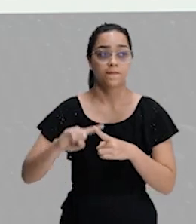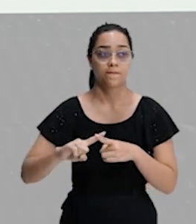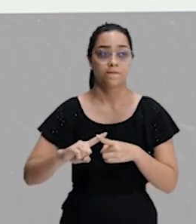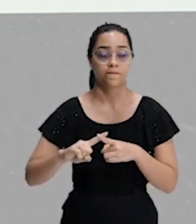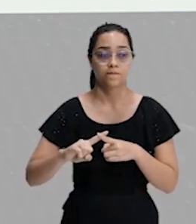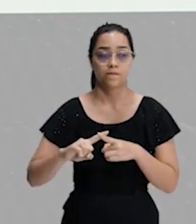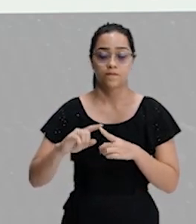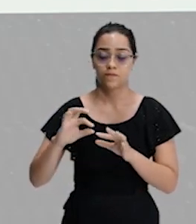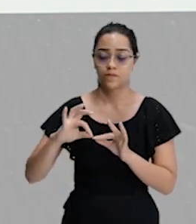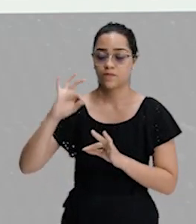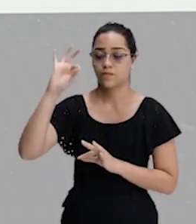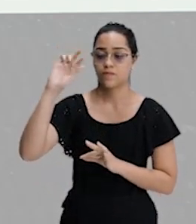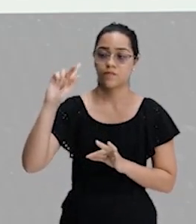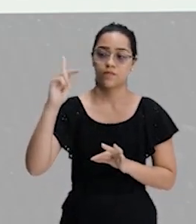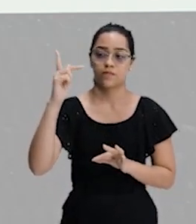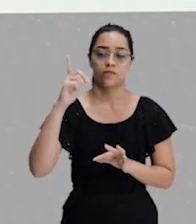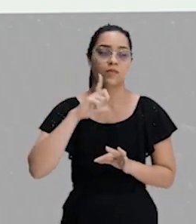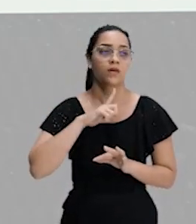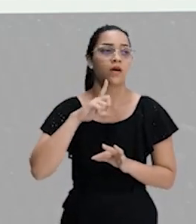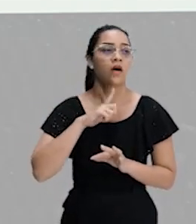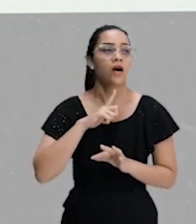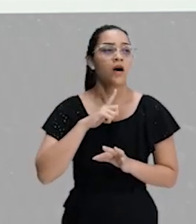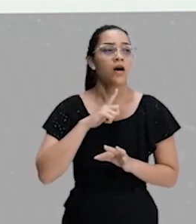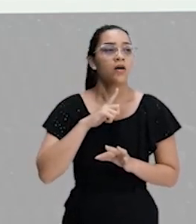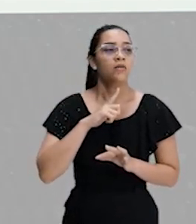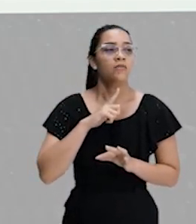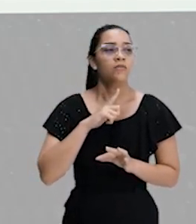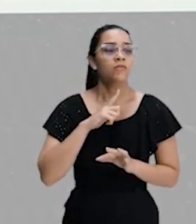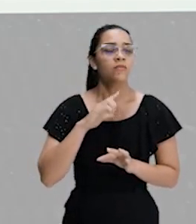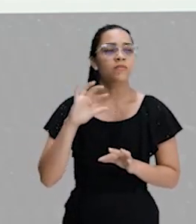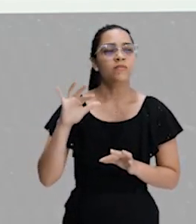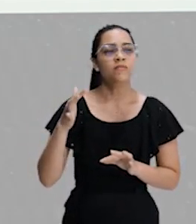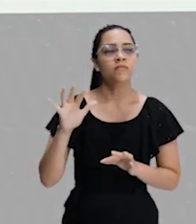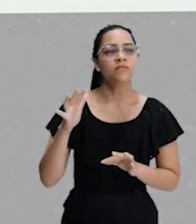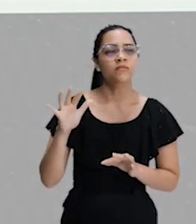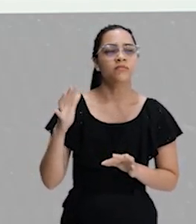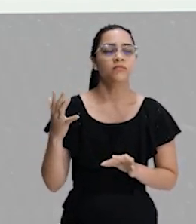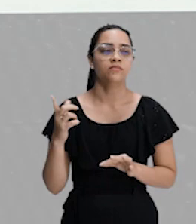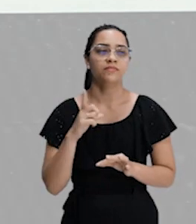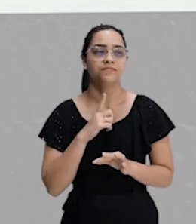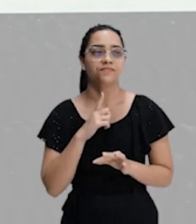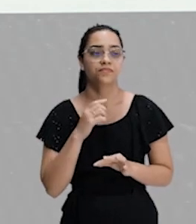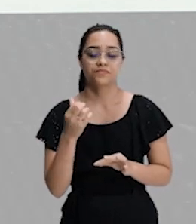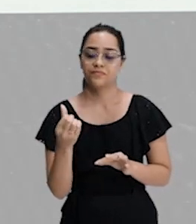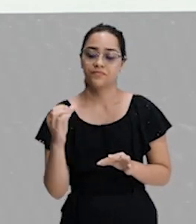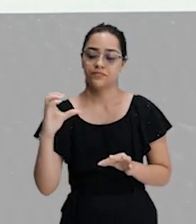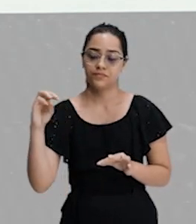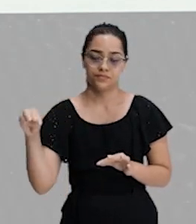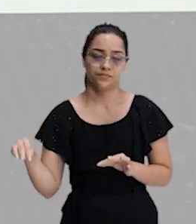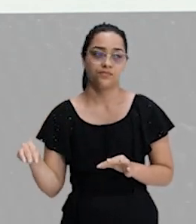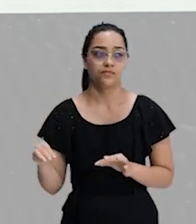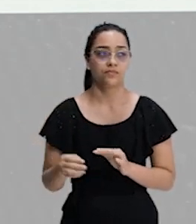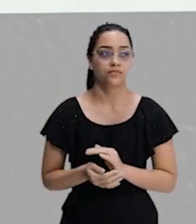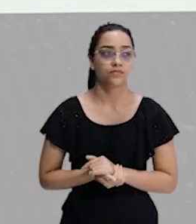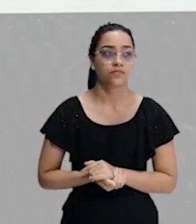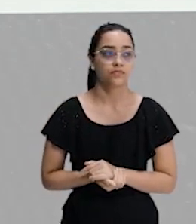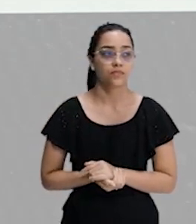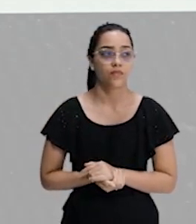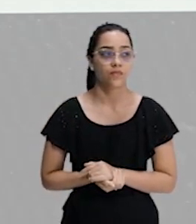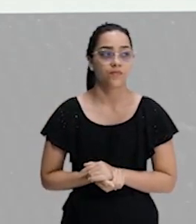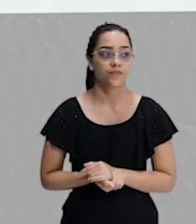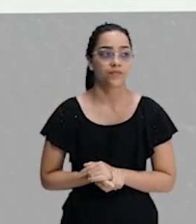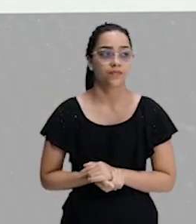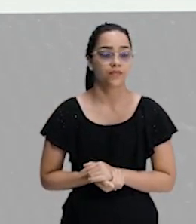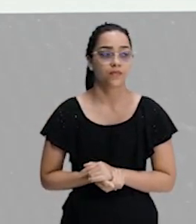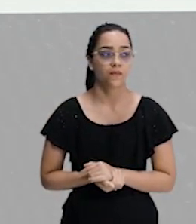multiplicado pela altura. Vamos dar uma altura aqui, galera. Vamos dizer que essa altura aqui seja de 6 centímetros. Tá?